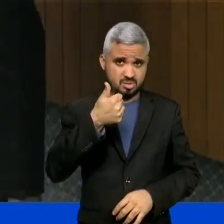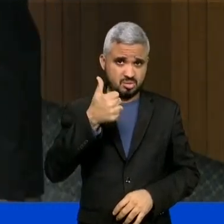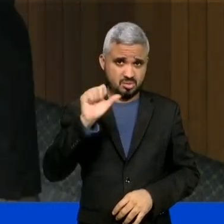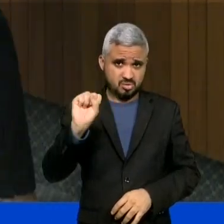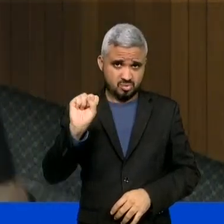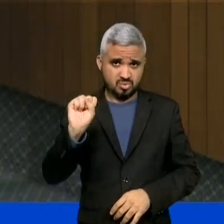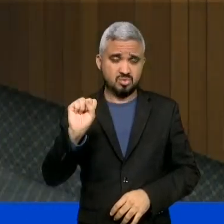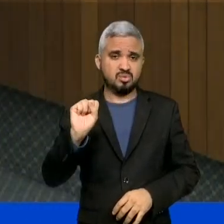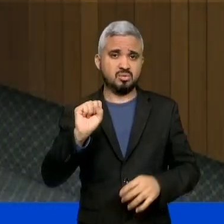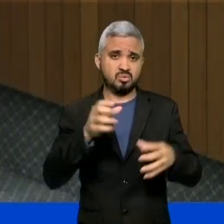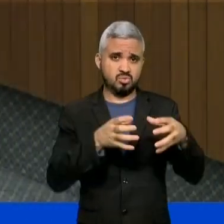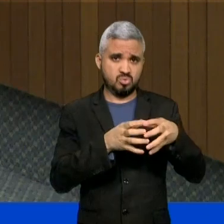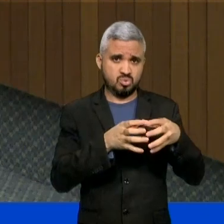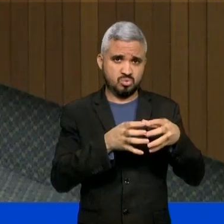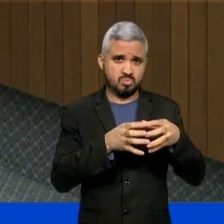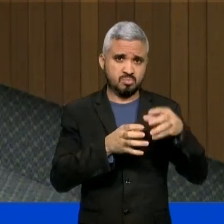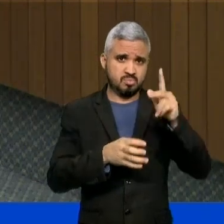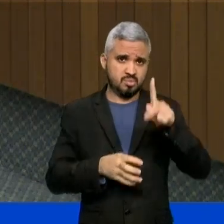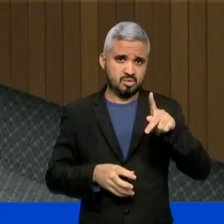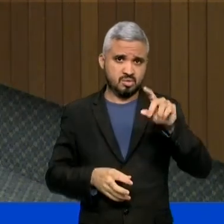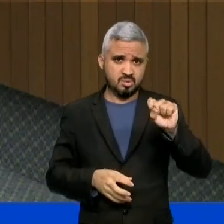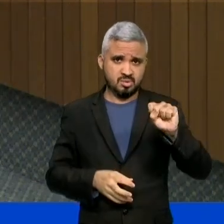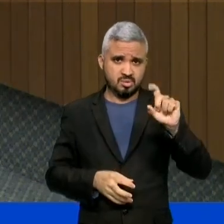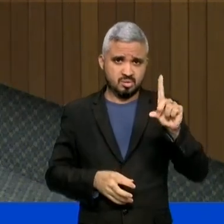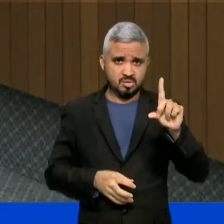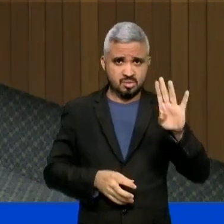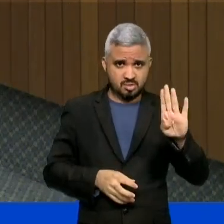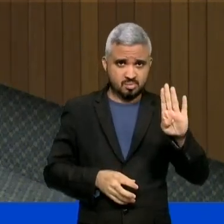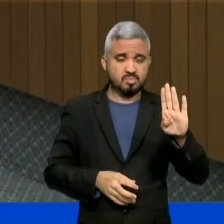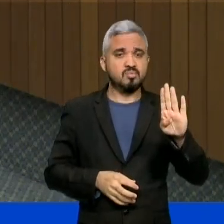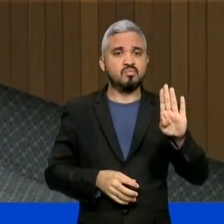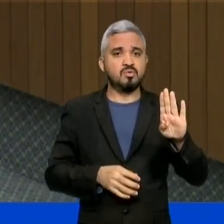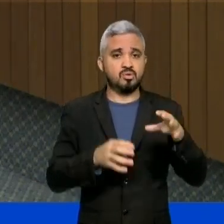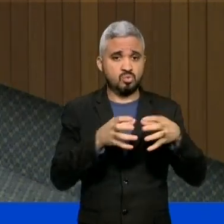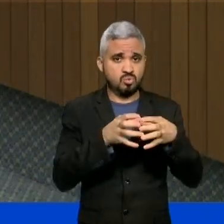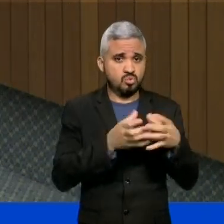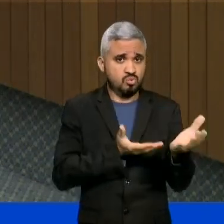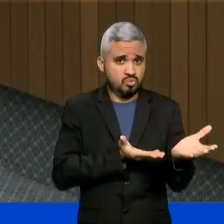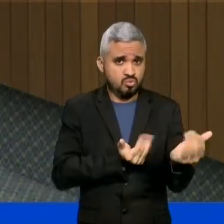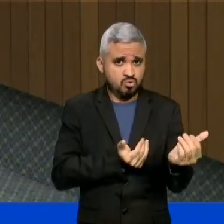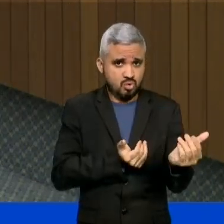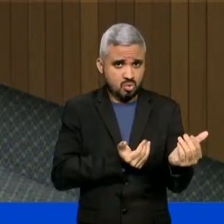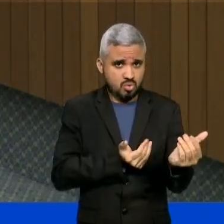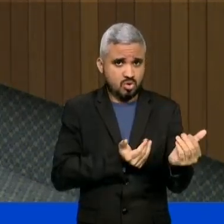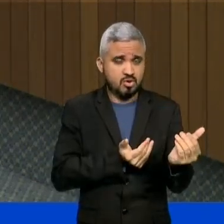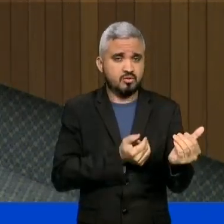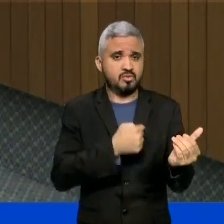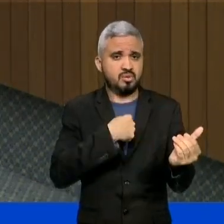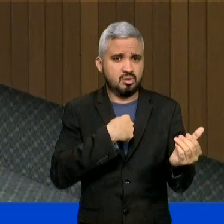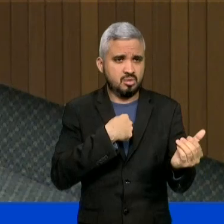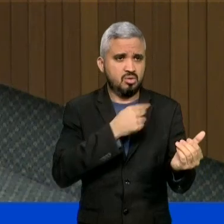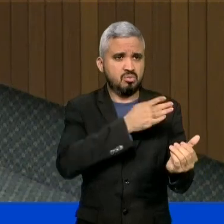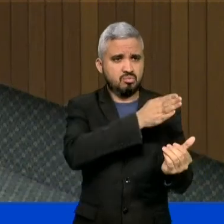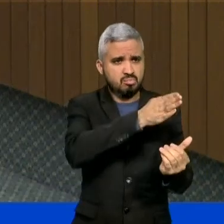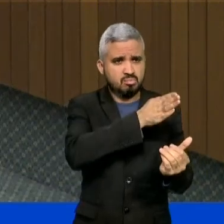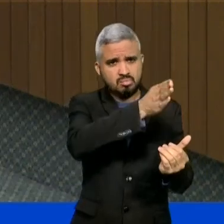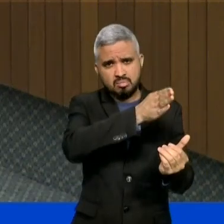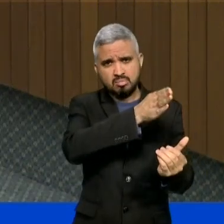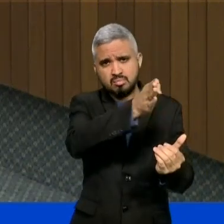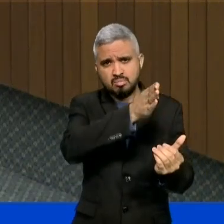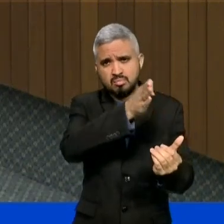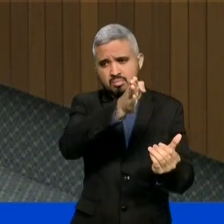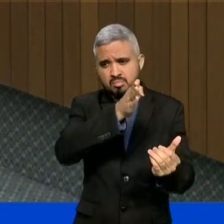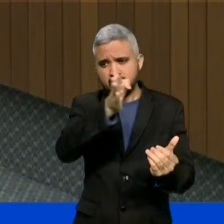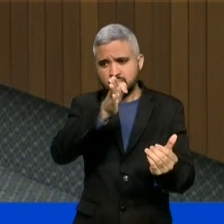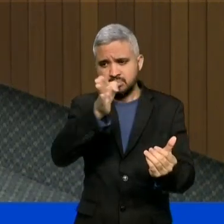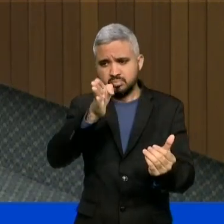do partido, e já querendo fazer política, andando nos bairros de São Luís. Hã? Abre a porta,